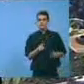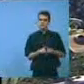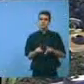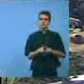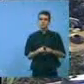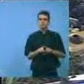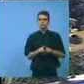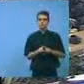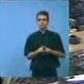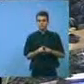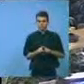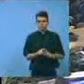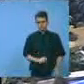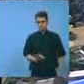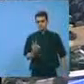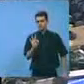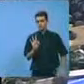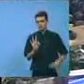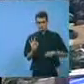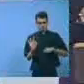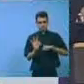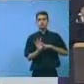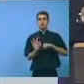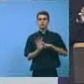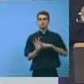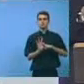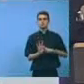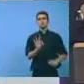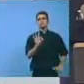ele Pedro, Tiago e João.